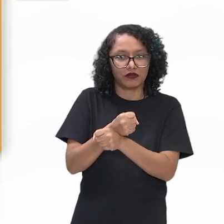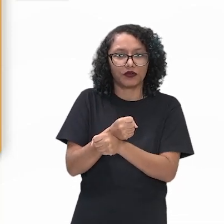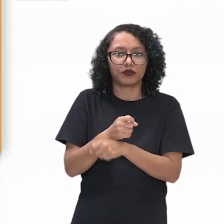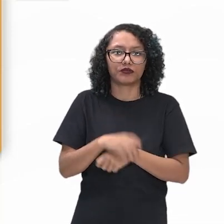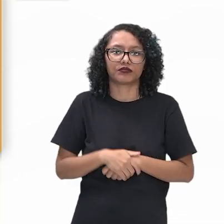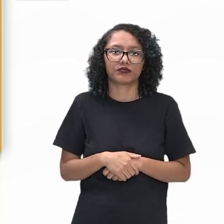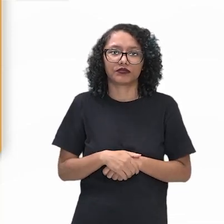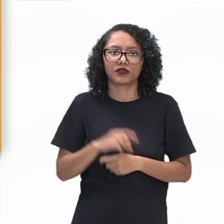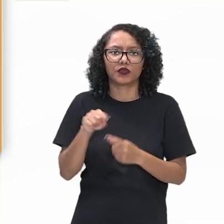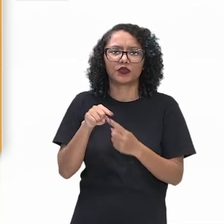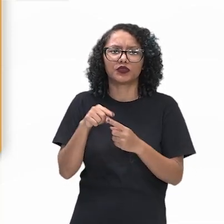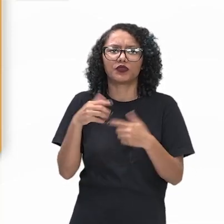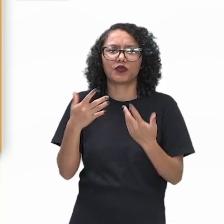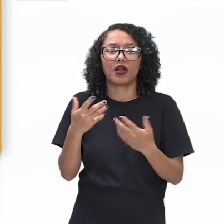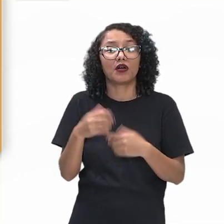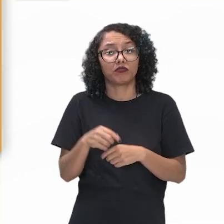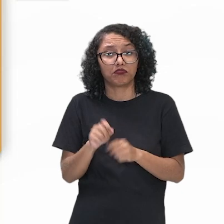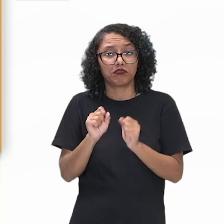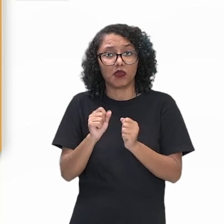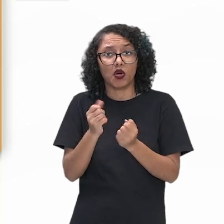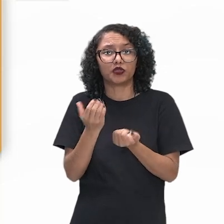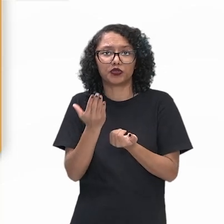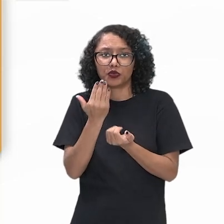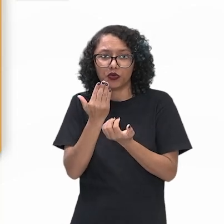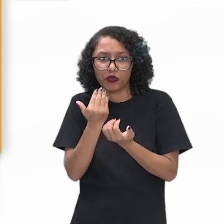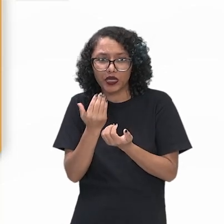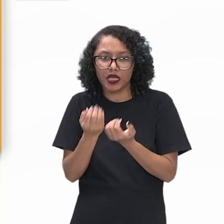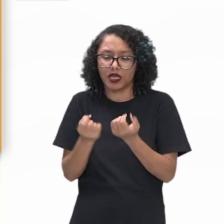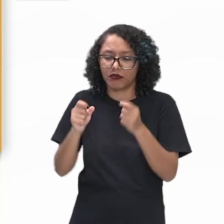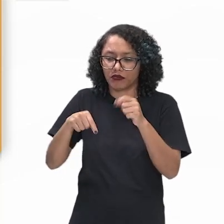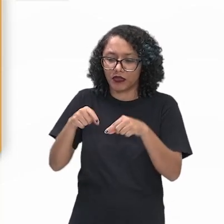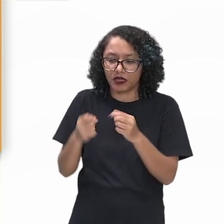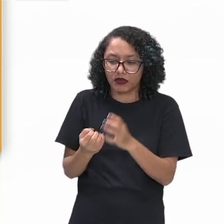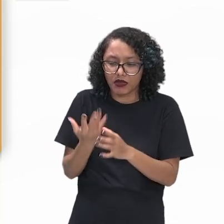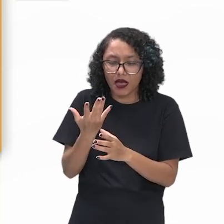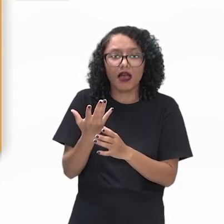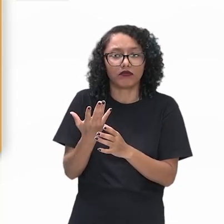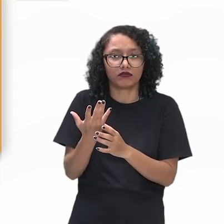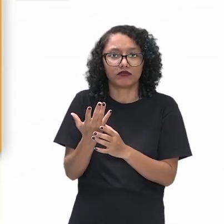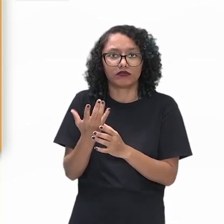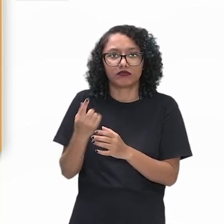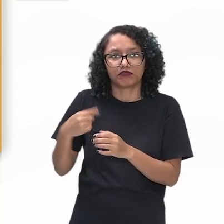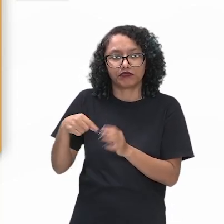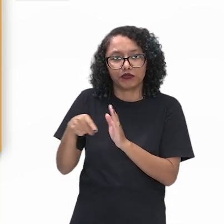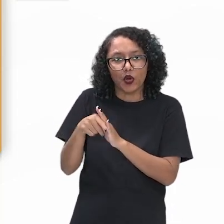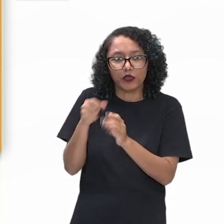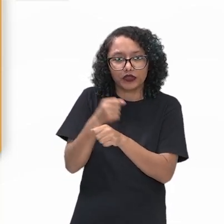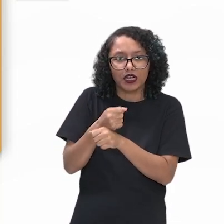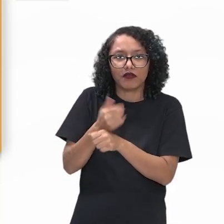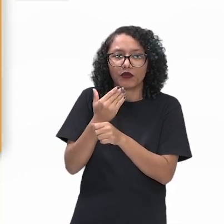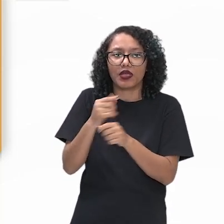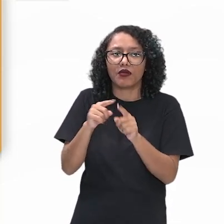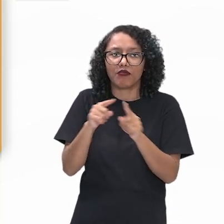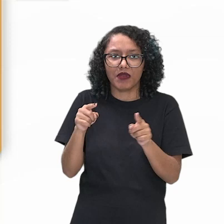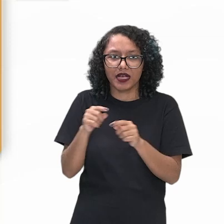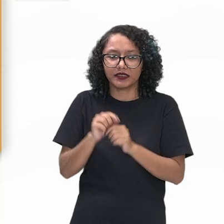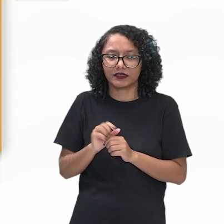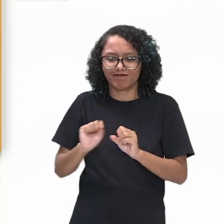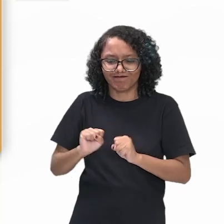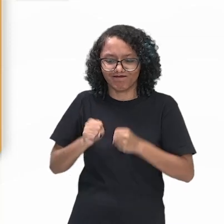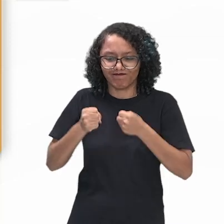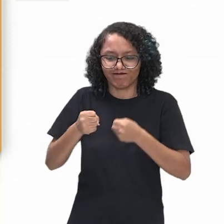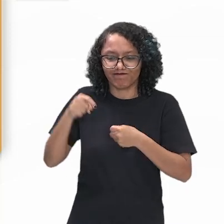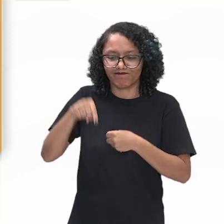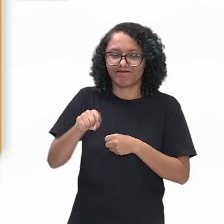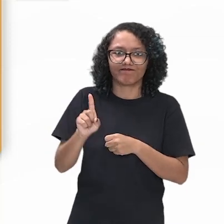alguns produtos para a sua alimentação, mas isso não quer dizer que eles se dedicavam à roça, até porque